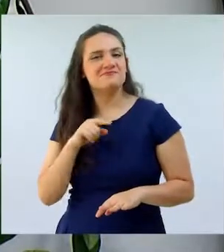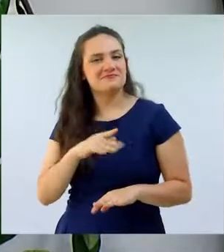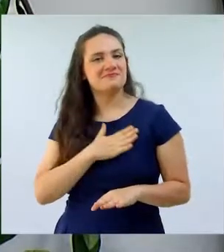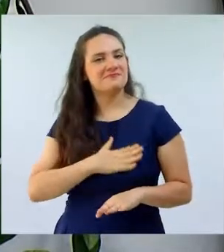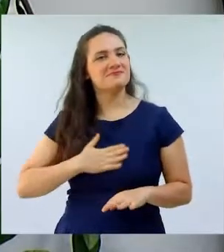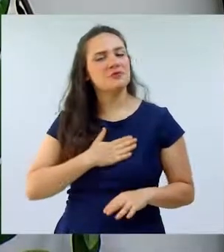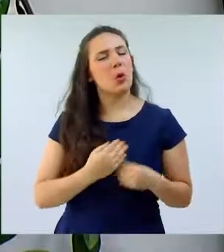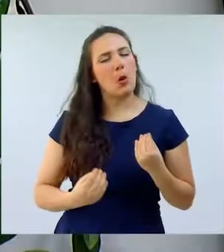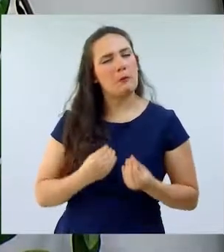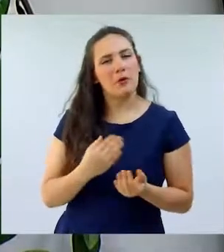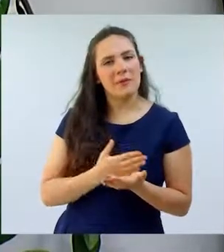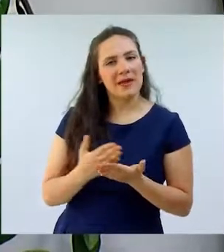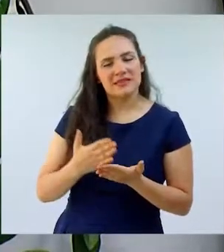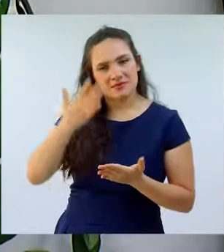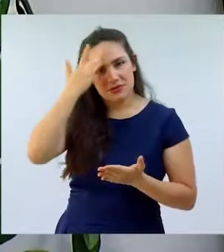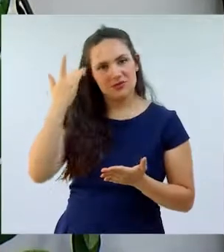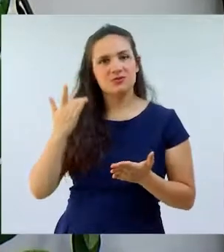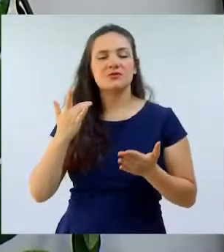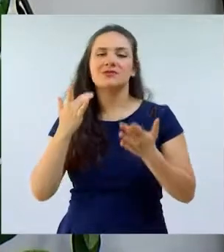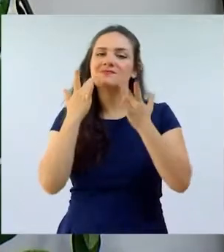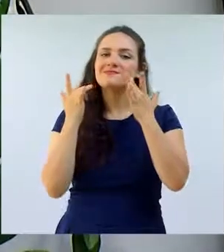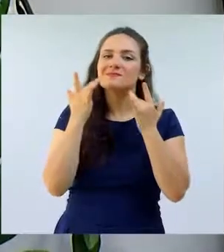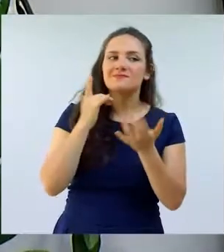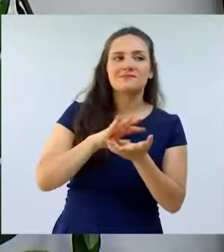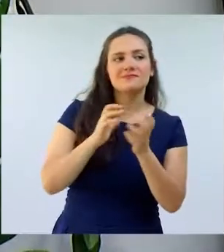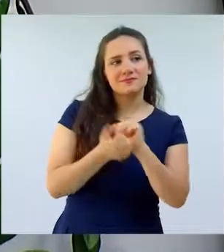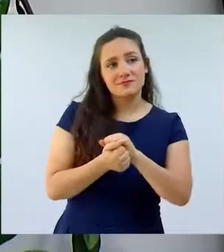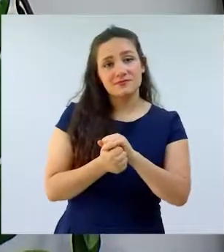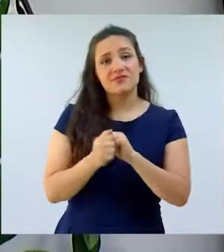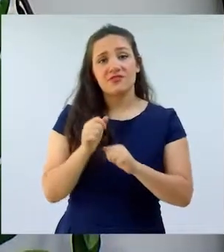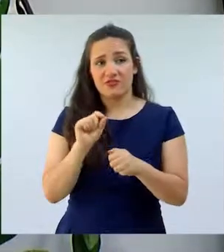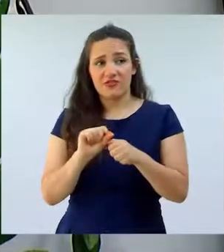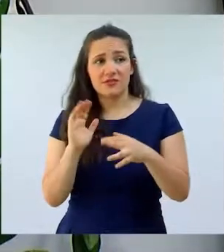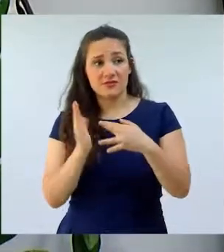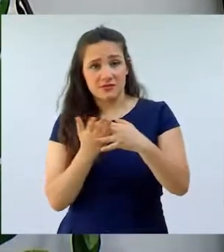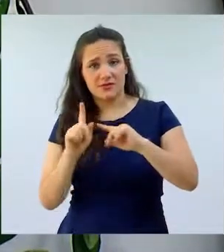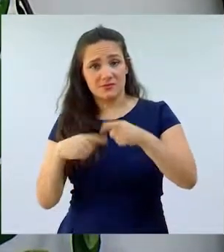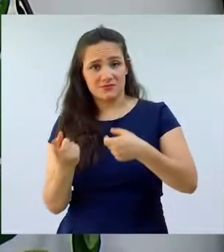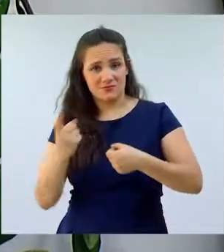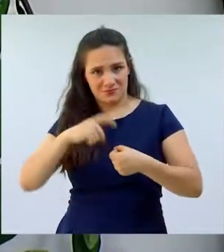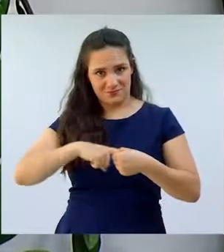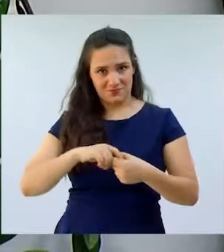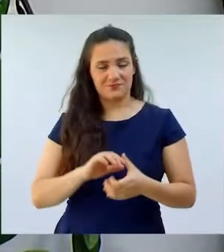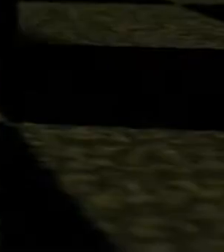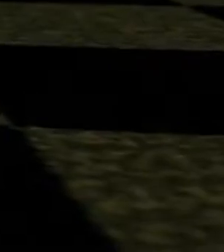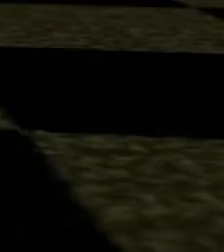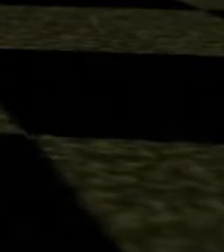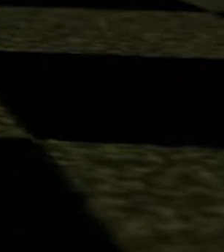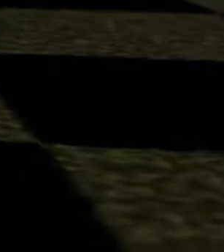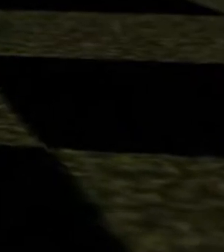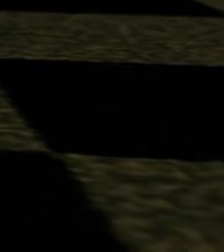ver como é que se forma um artista, né, quantas fontes ele bebe. Então vou fazer um breve intervalo, daqui a pouco a gente volta com o Cleir.